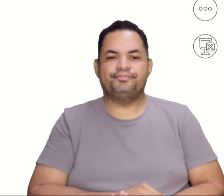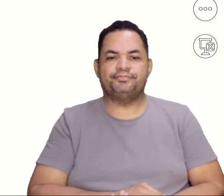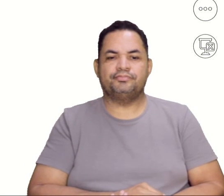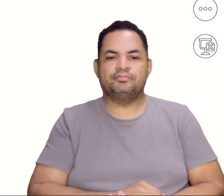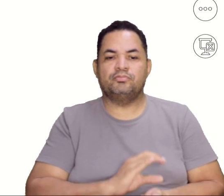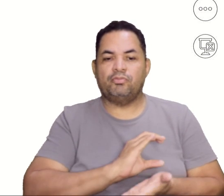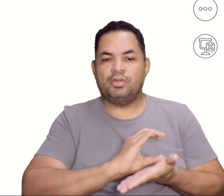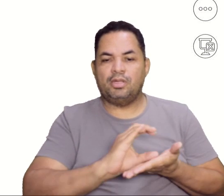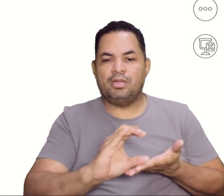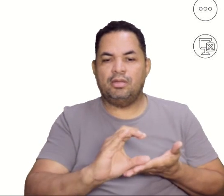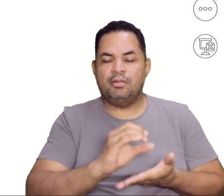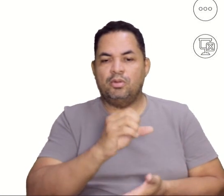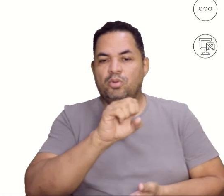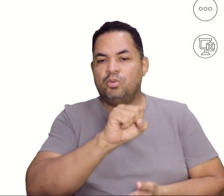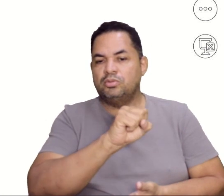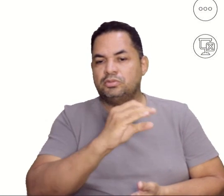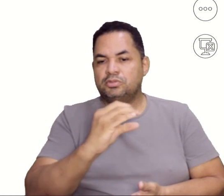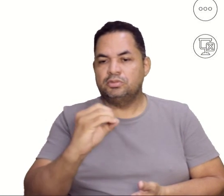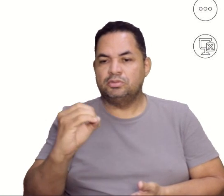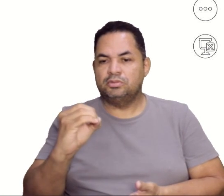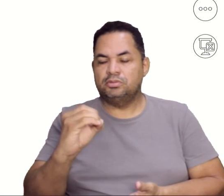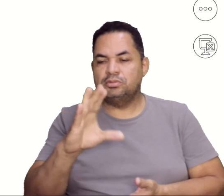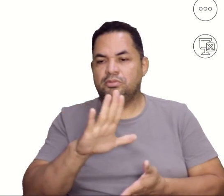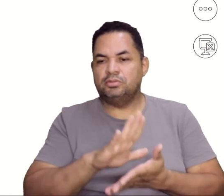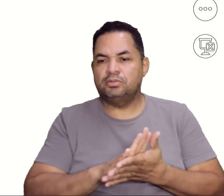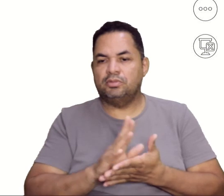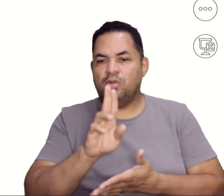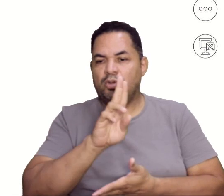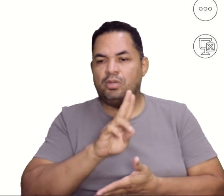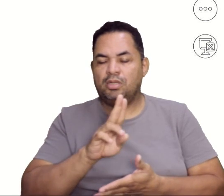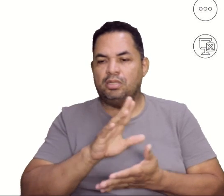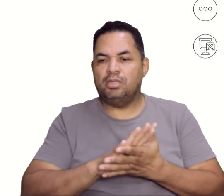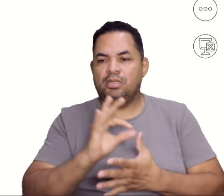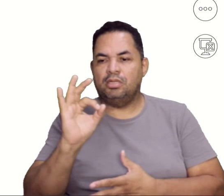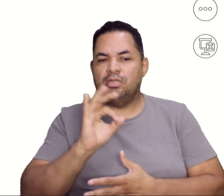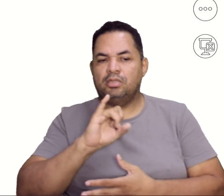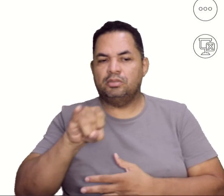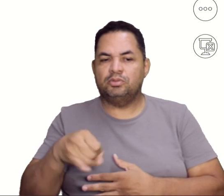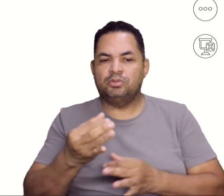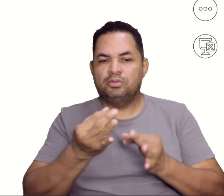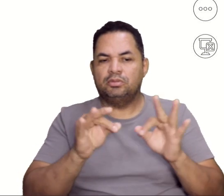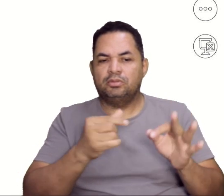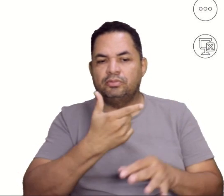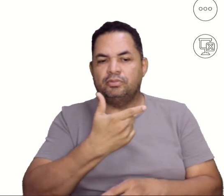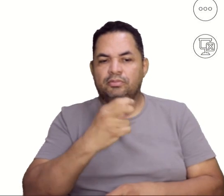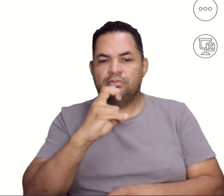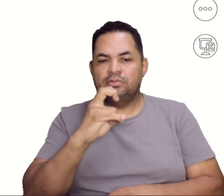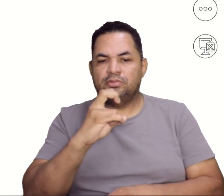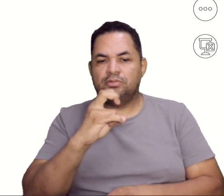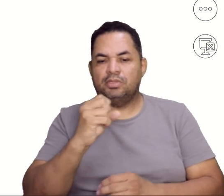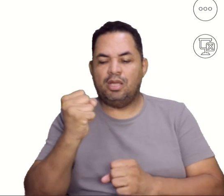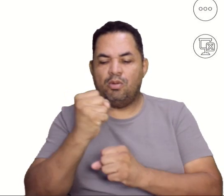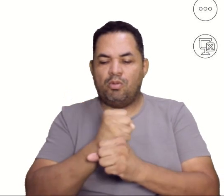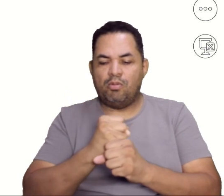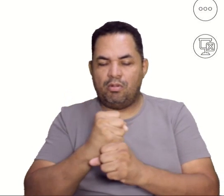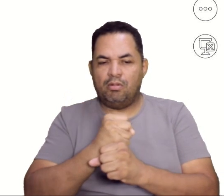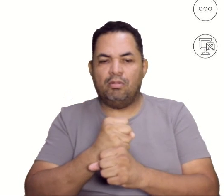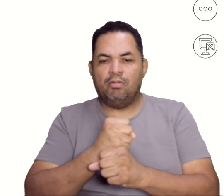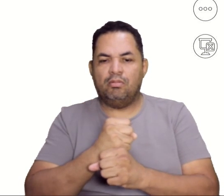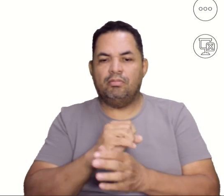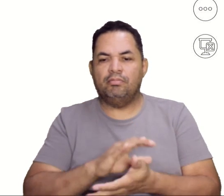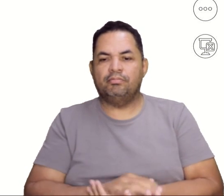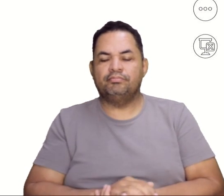um capital de R 800 foi aplicado à taxa de juro simples de 25% ao